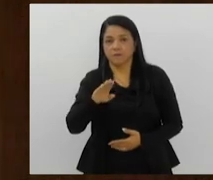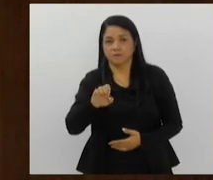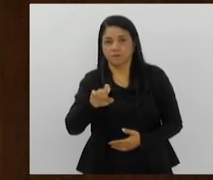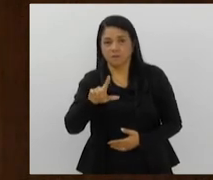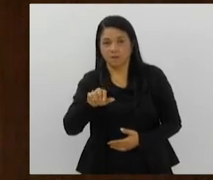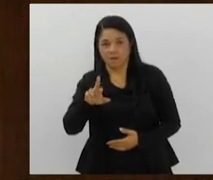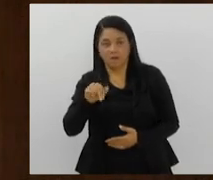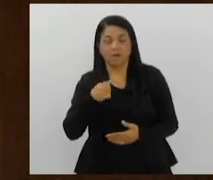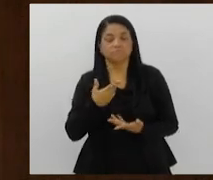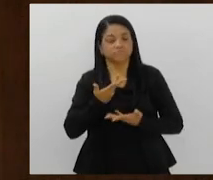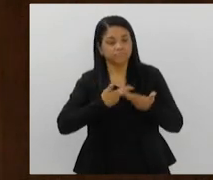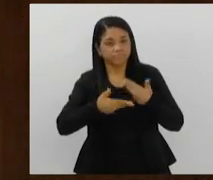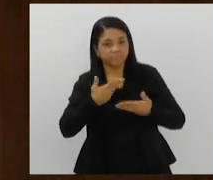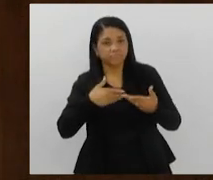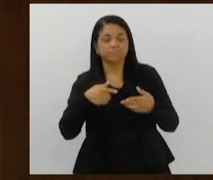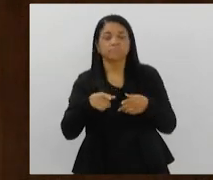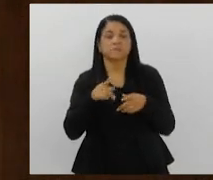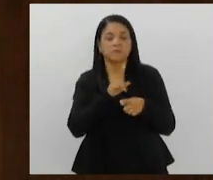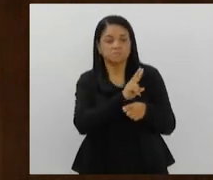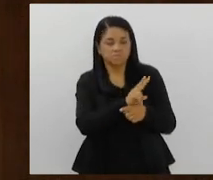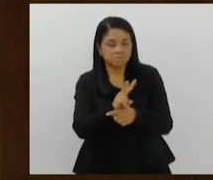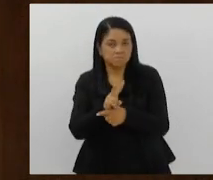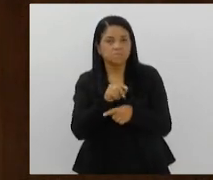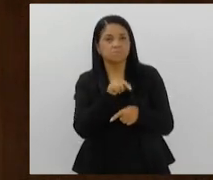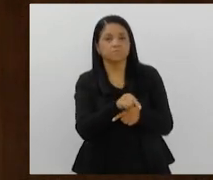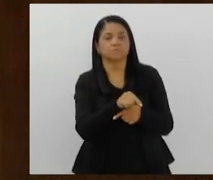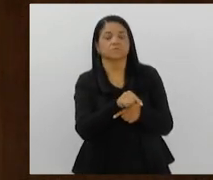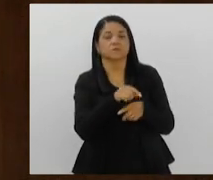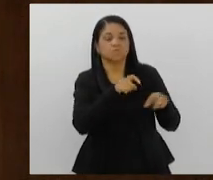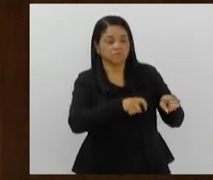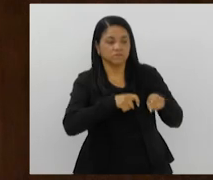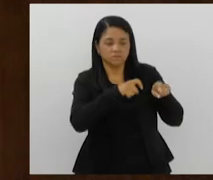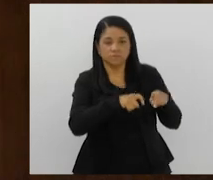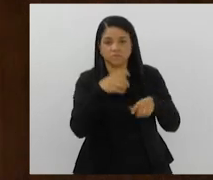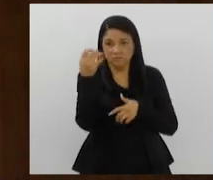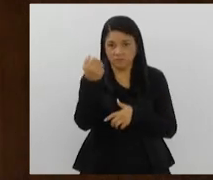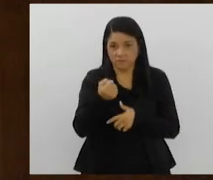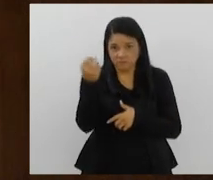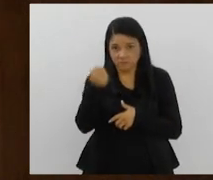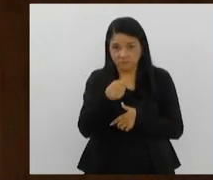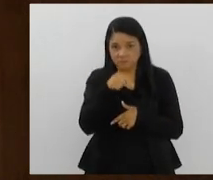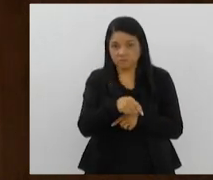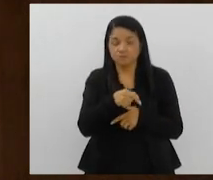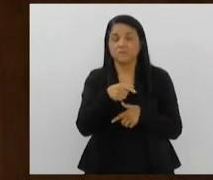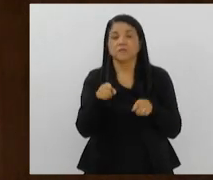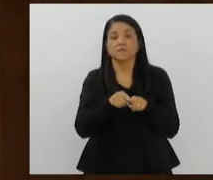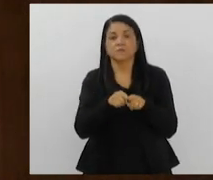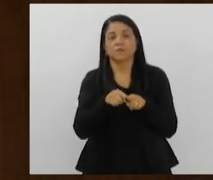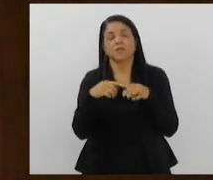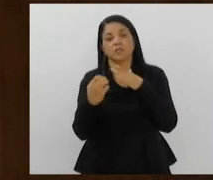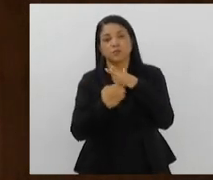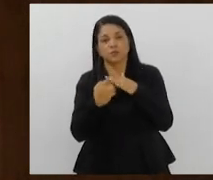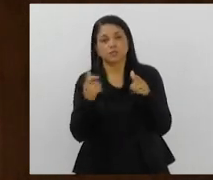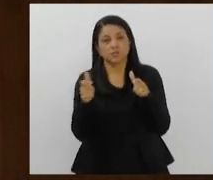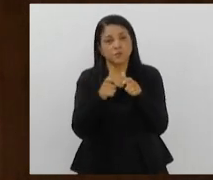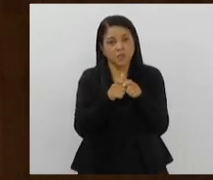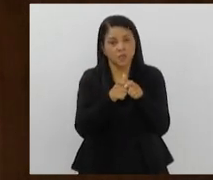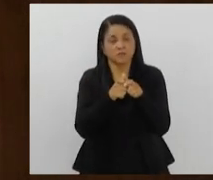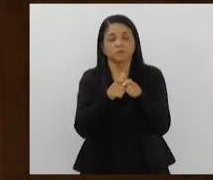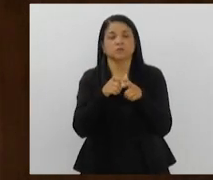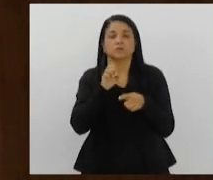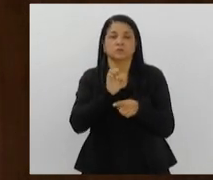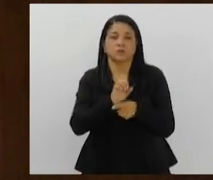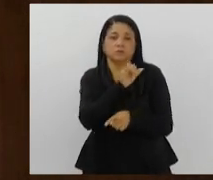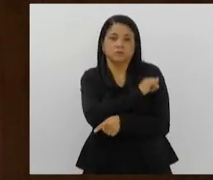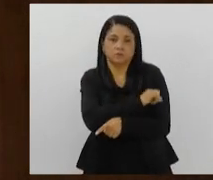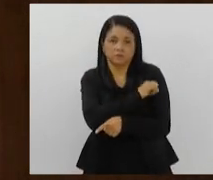preservando o produtor rural, o produtor de leite, que é o sofrido dessa história, e das pequenas indústrias e cooperativas de leite do Estado do Rio de